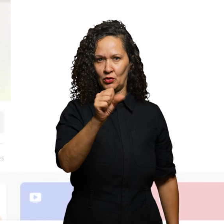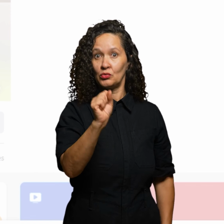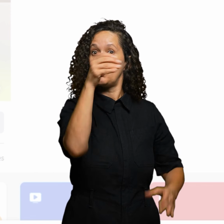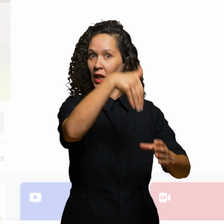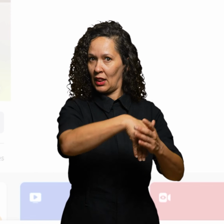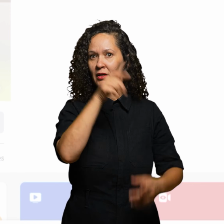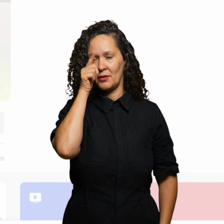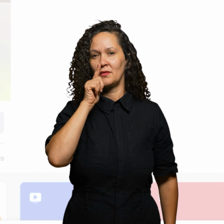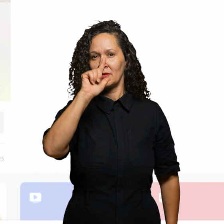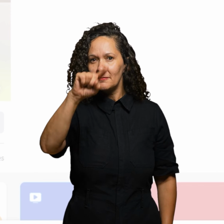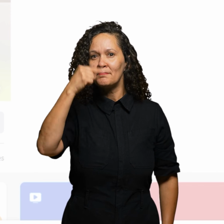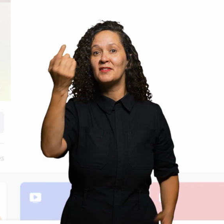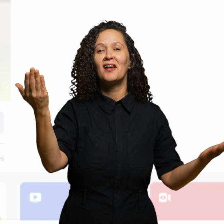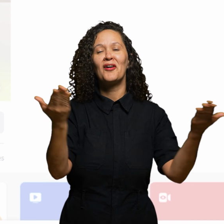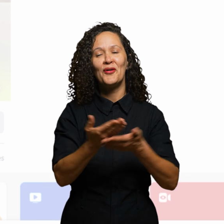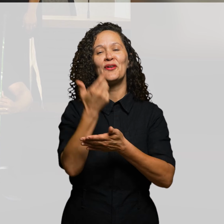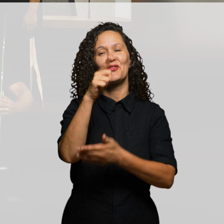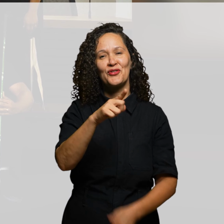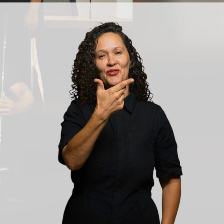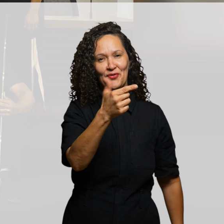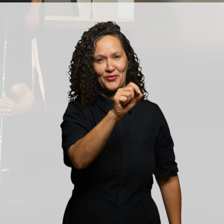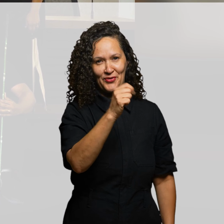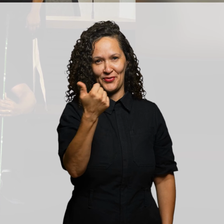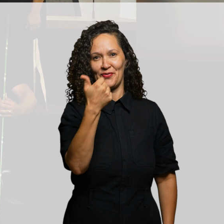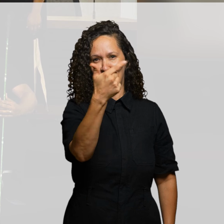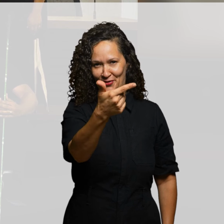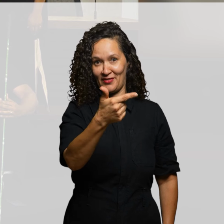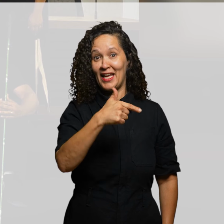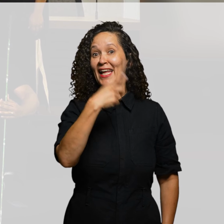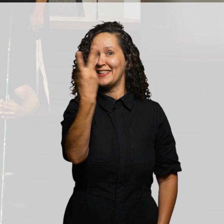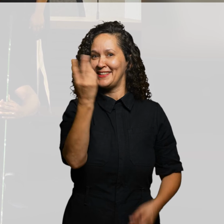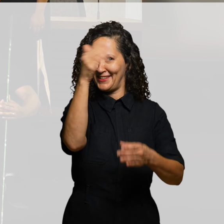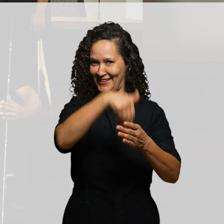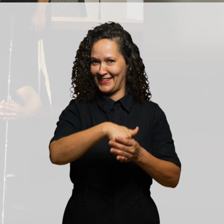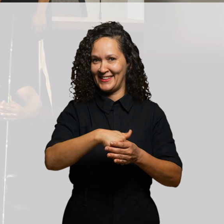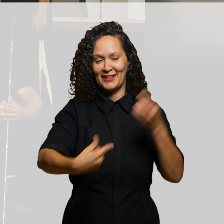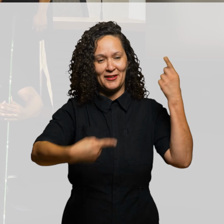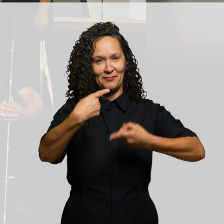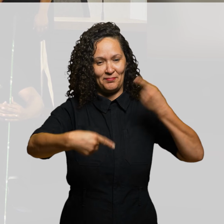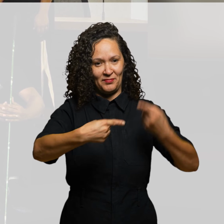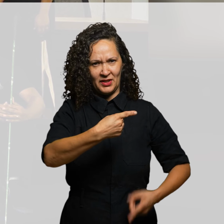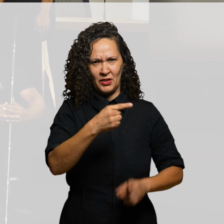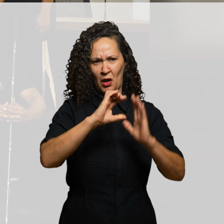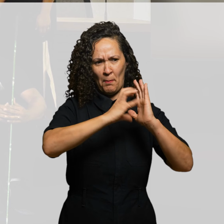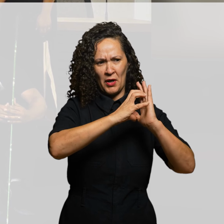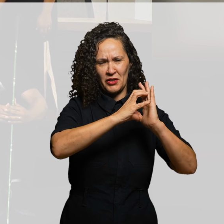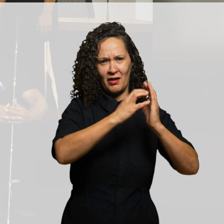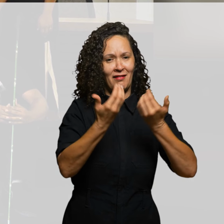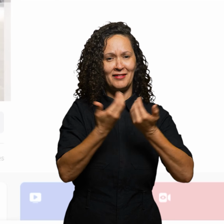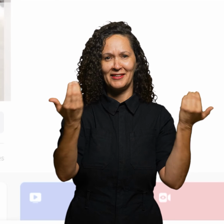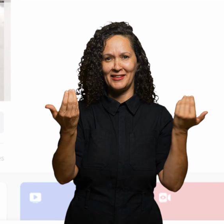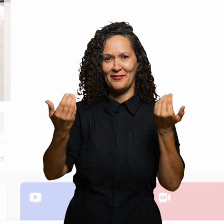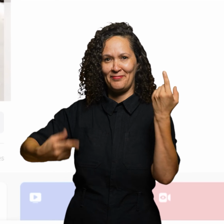eleita, e depois agora em 2021, estou no segundo mandato. E a política partidária não consegue desvincular da política pública,